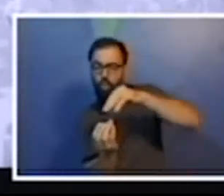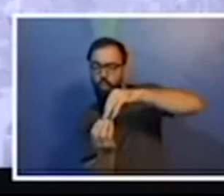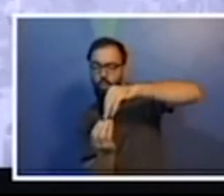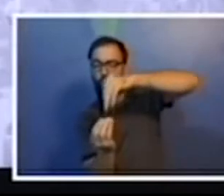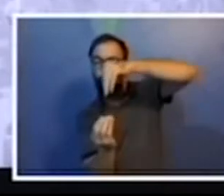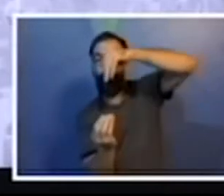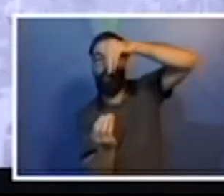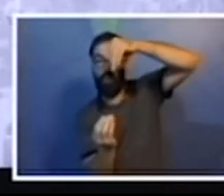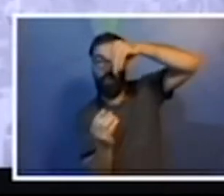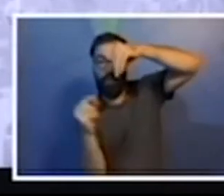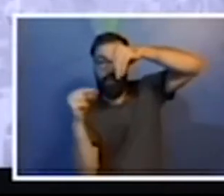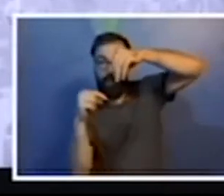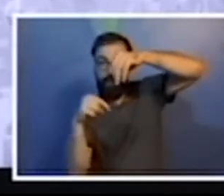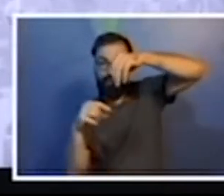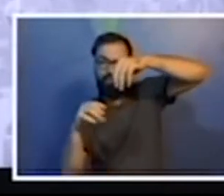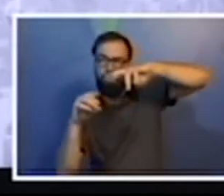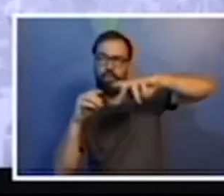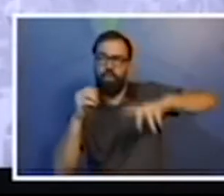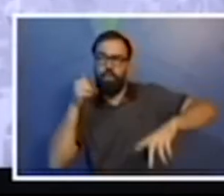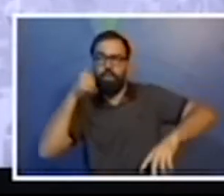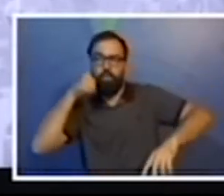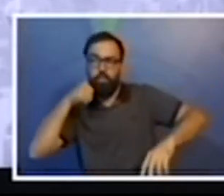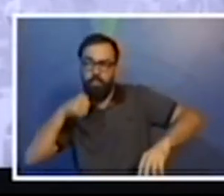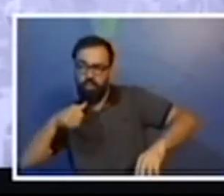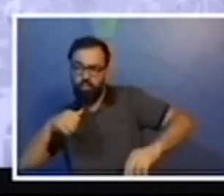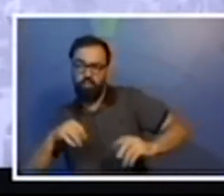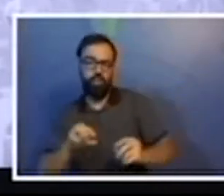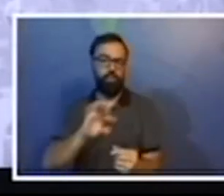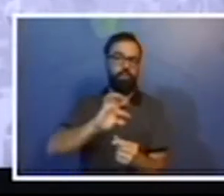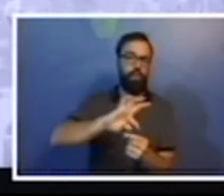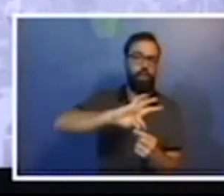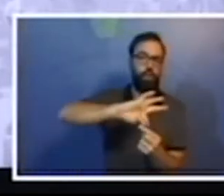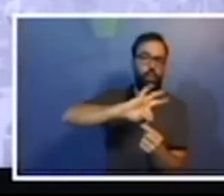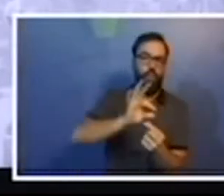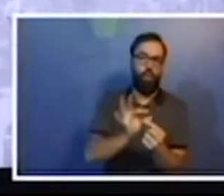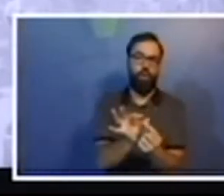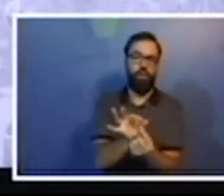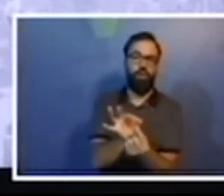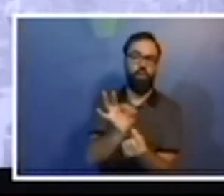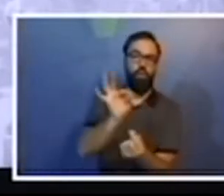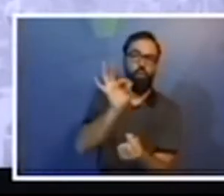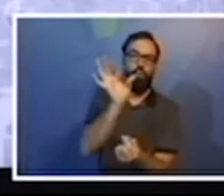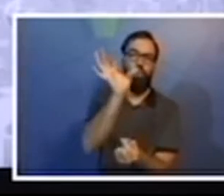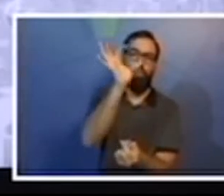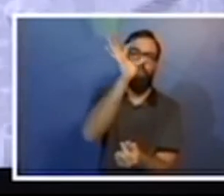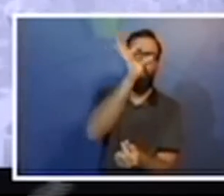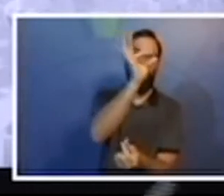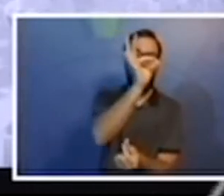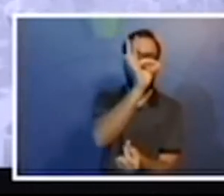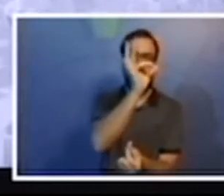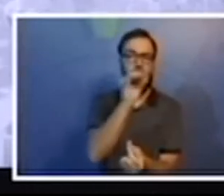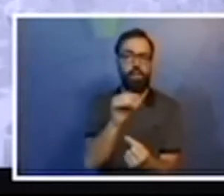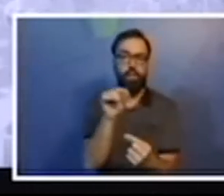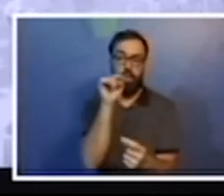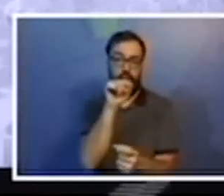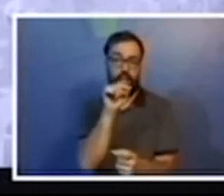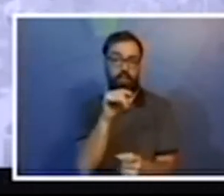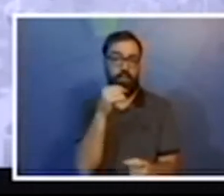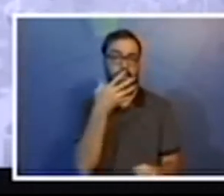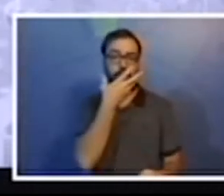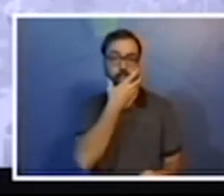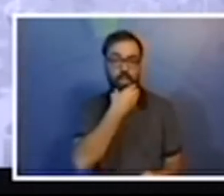lado onde é que tem o gameta que a célula sexual masculina que dentro do grão de pólen tem esse